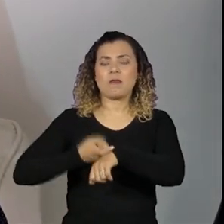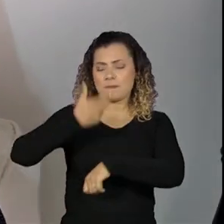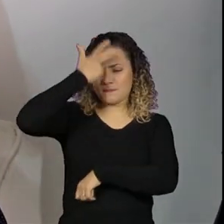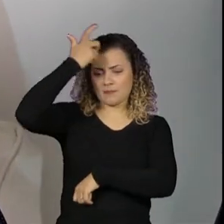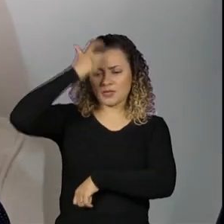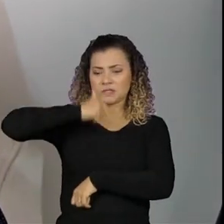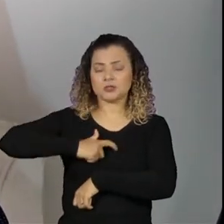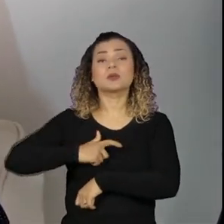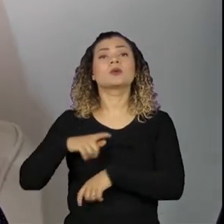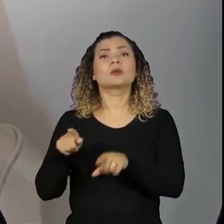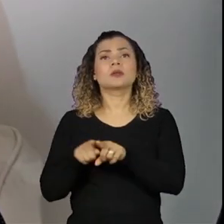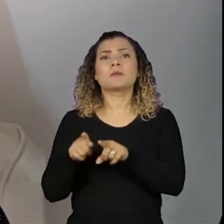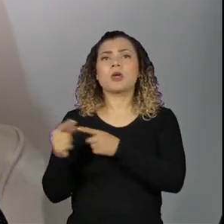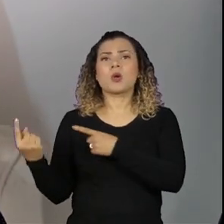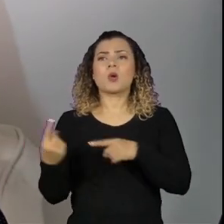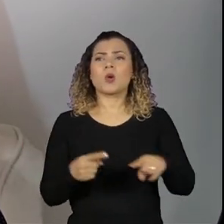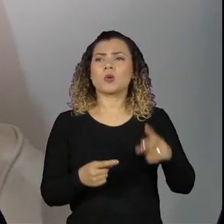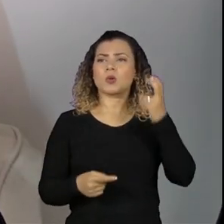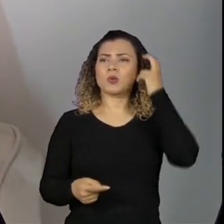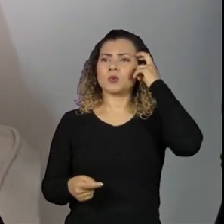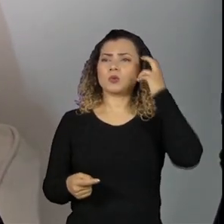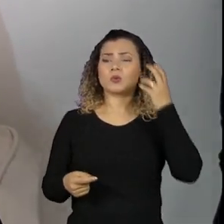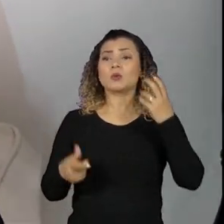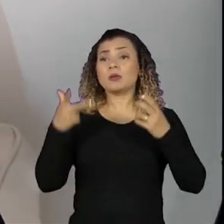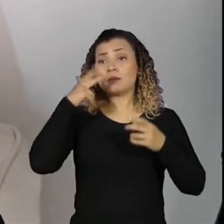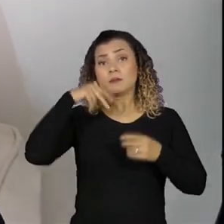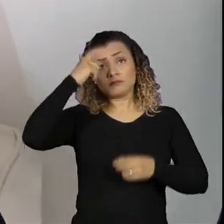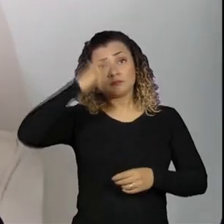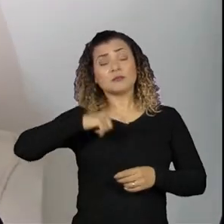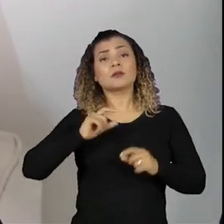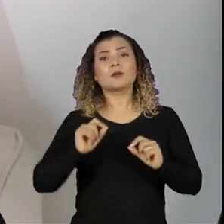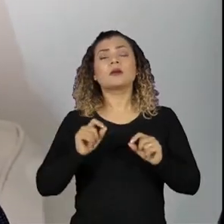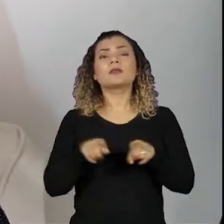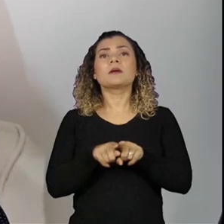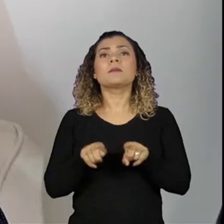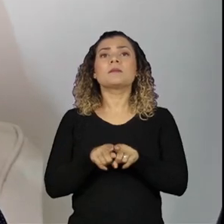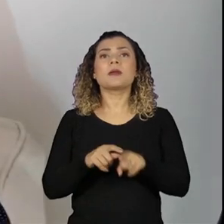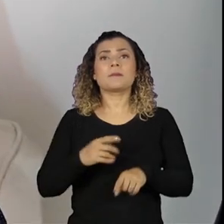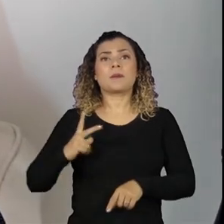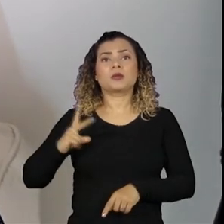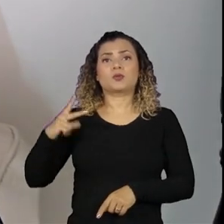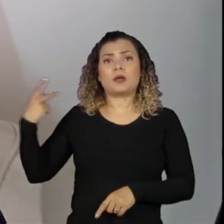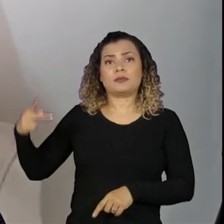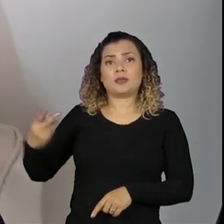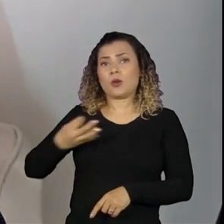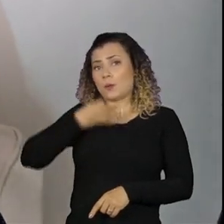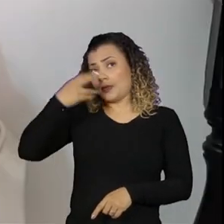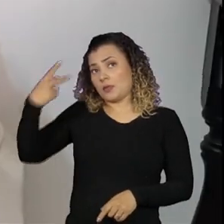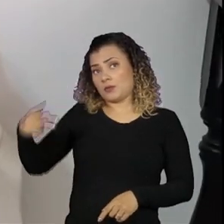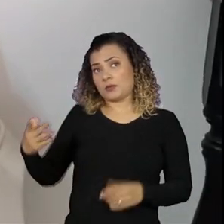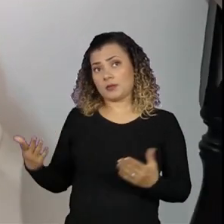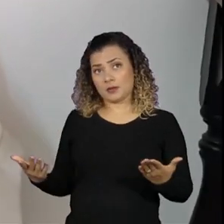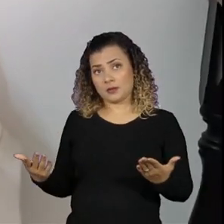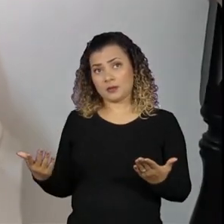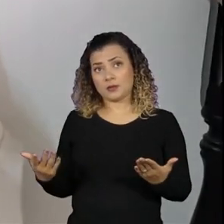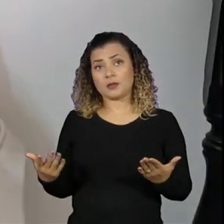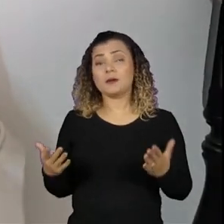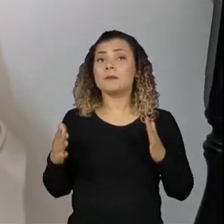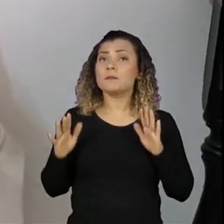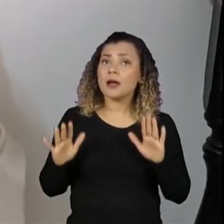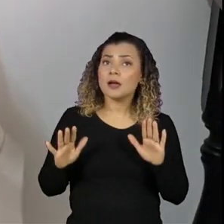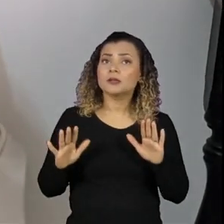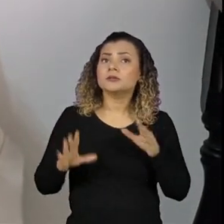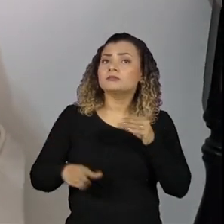de Beat contra a cultura é coerente com a posição pessoal dele, né? Apenas